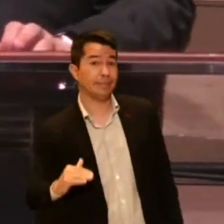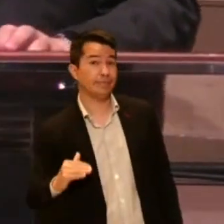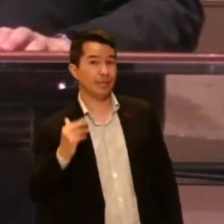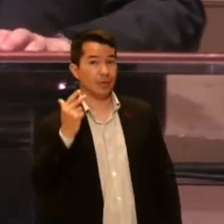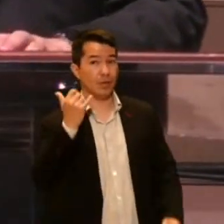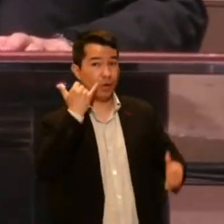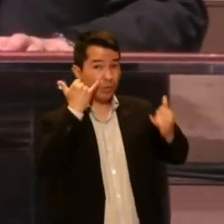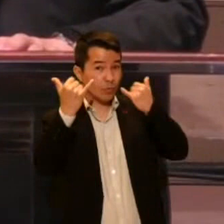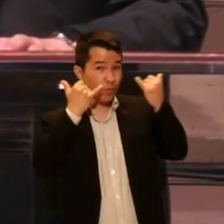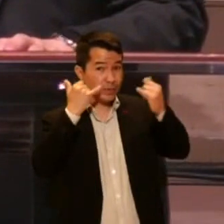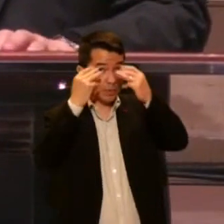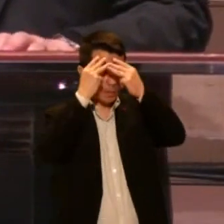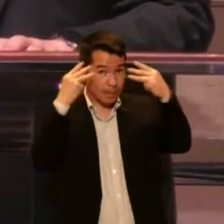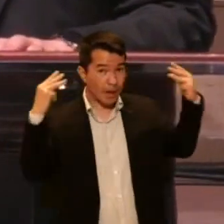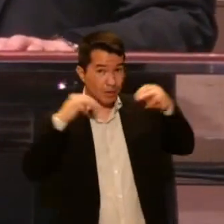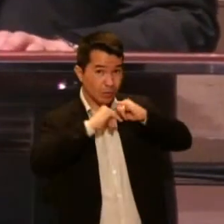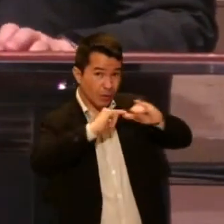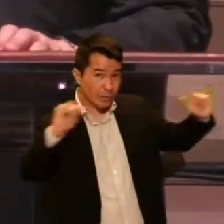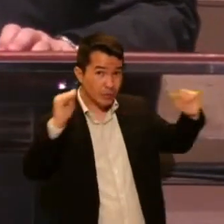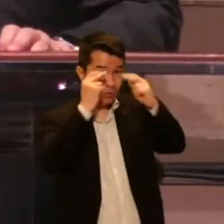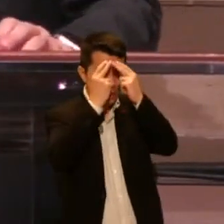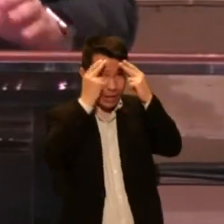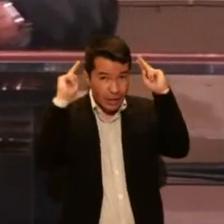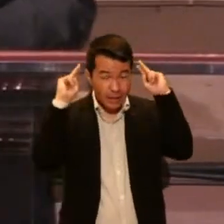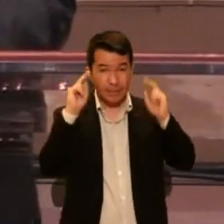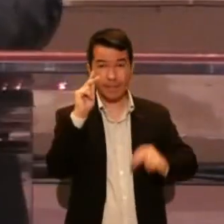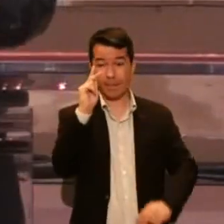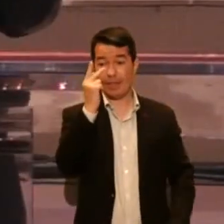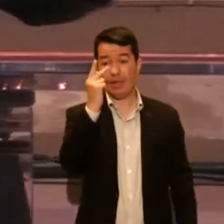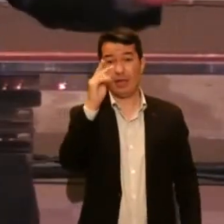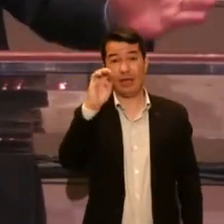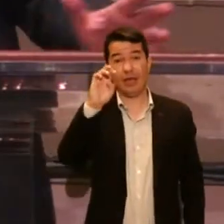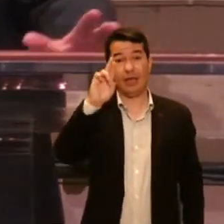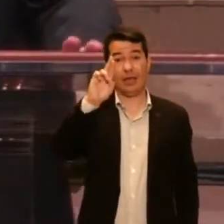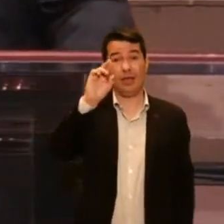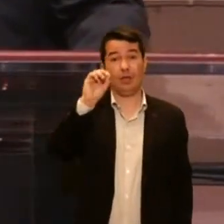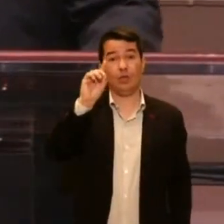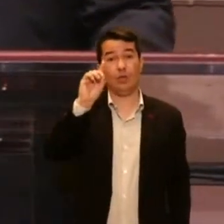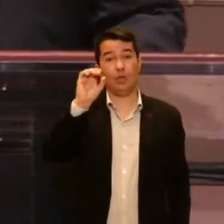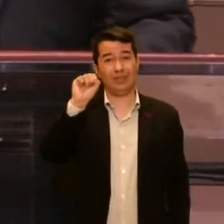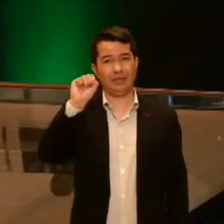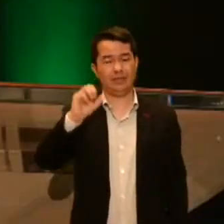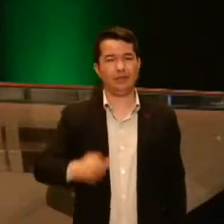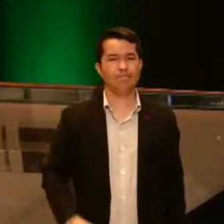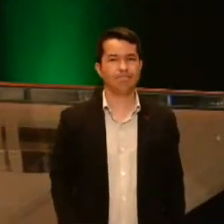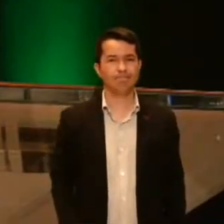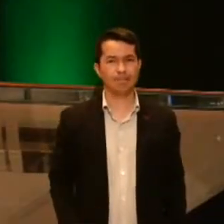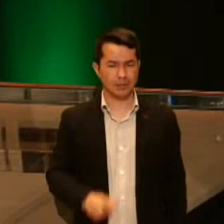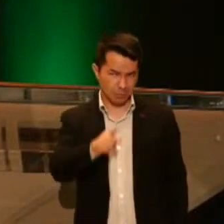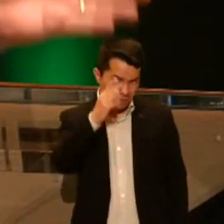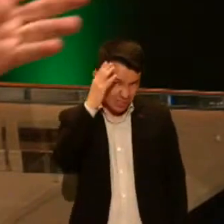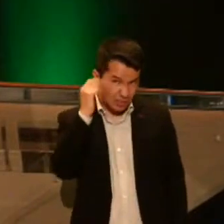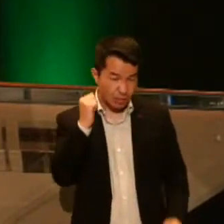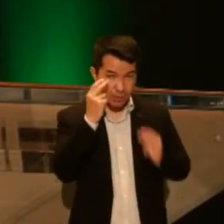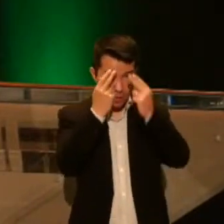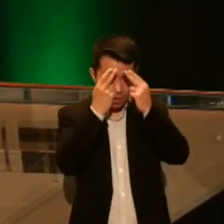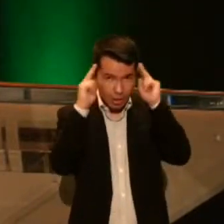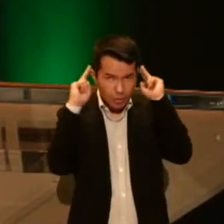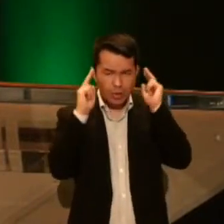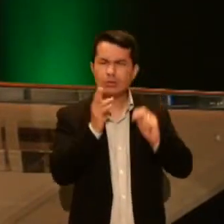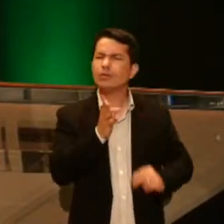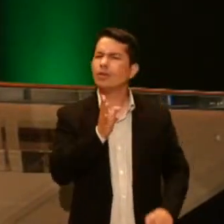magos. Herodes, ele também estava muito perto, ele possuía